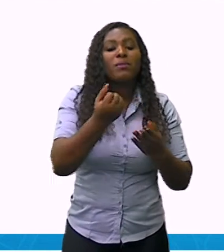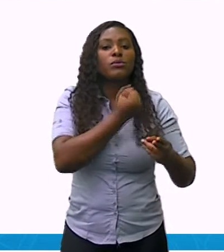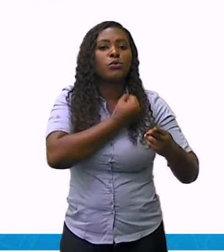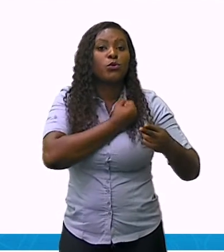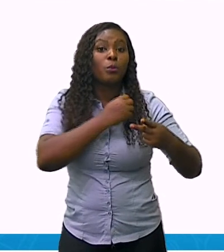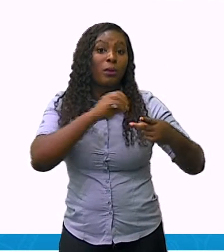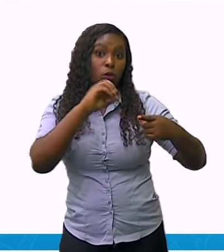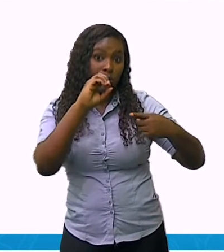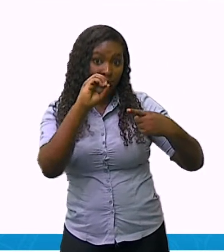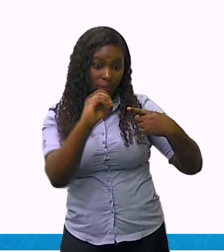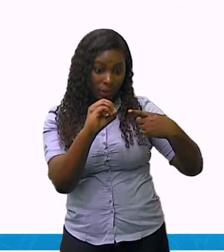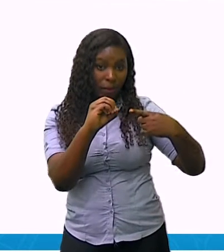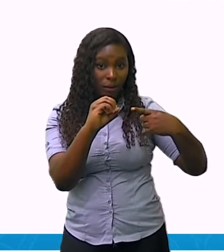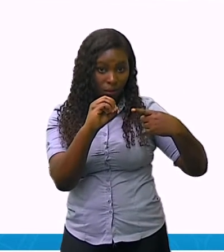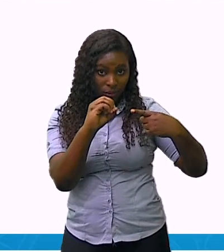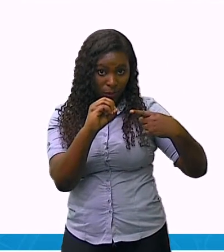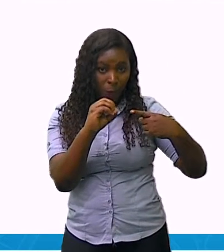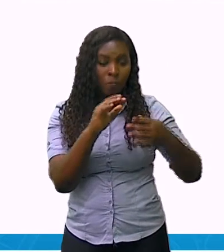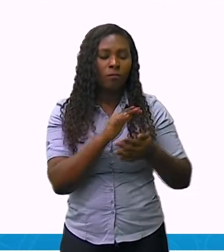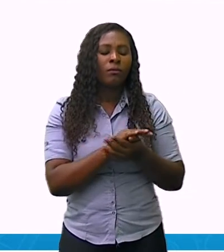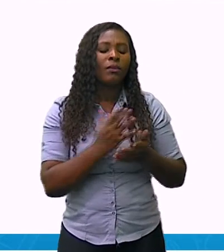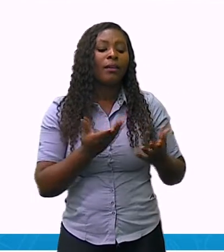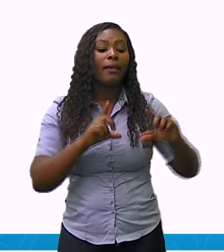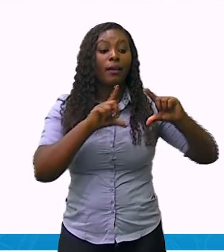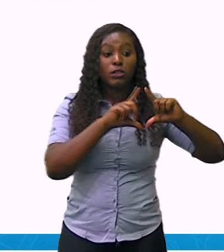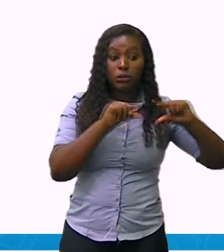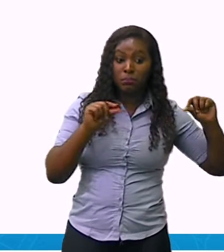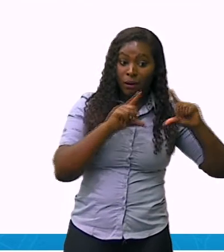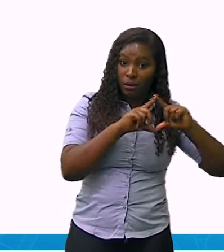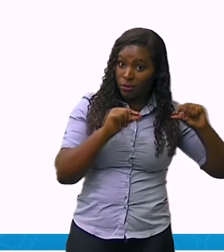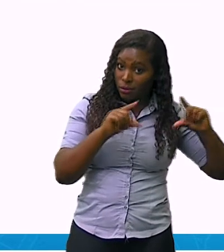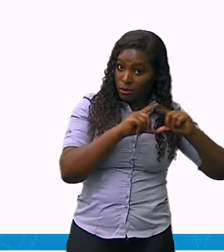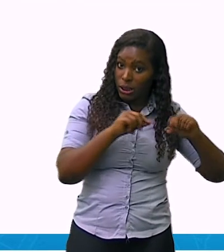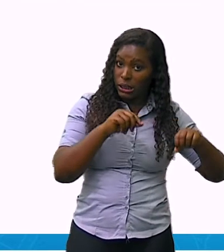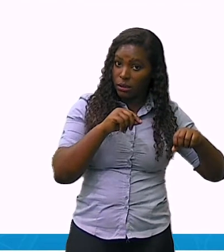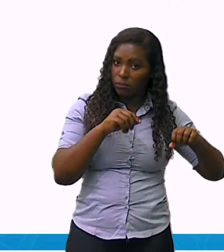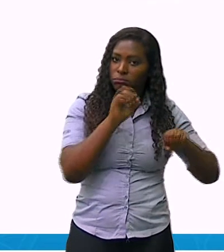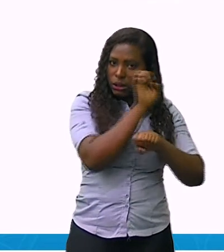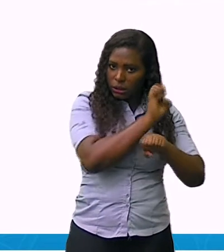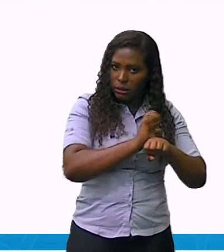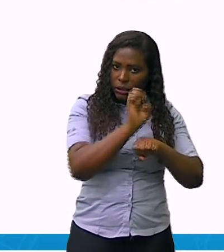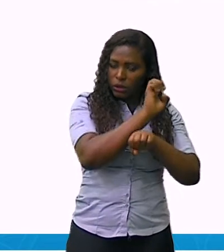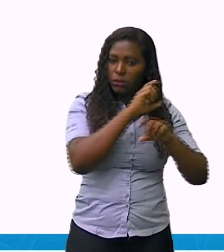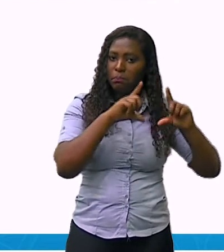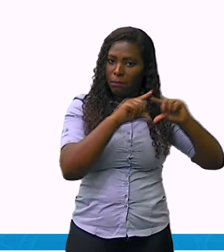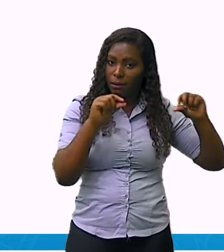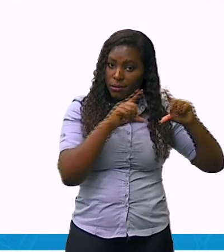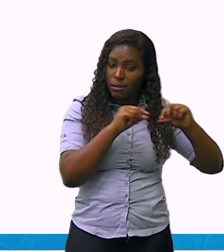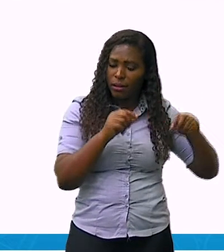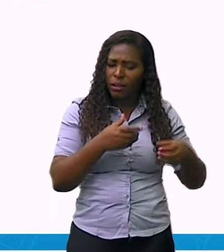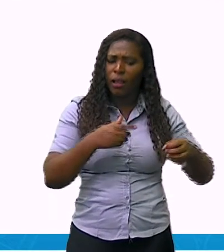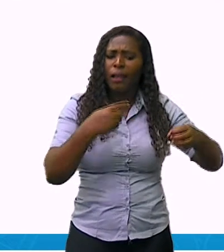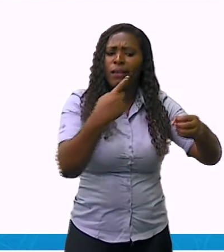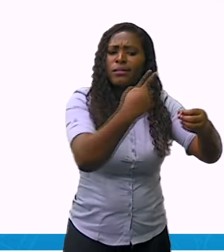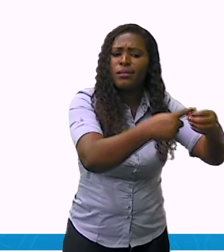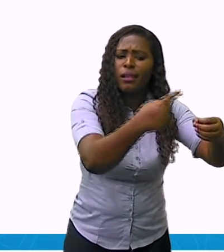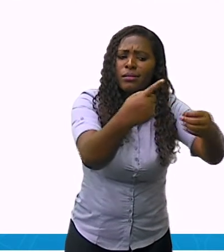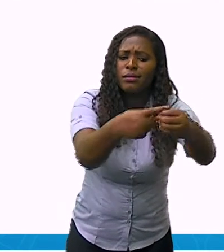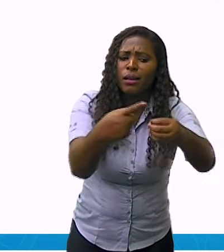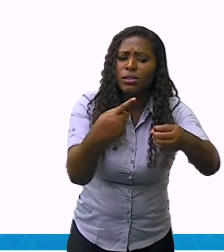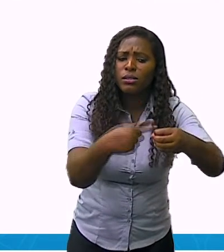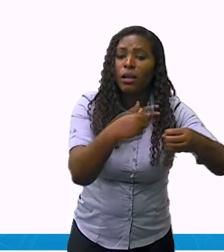0 e ligam Brasília ao interior do país. Já as